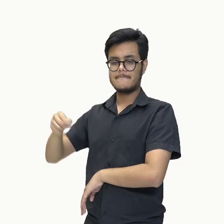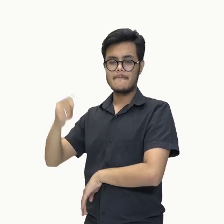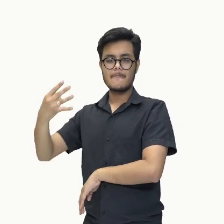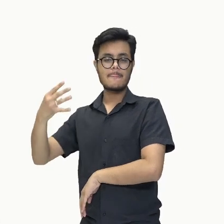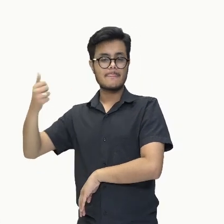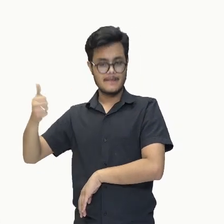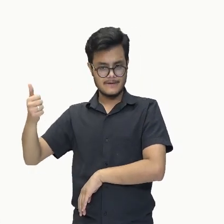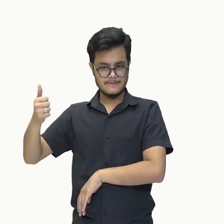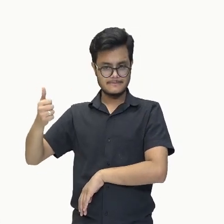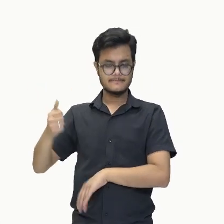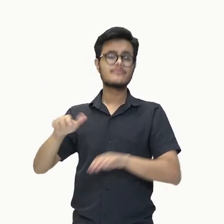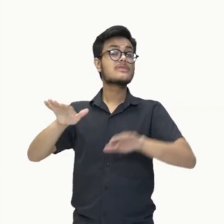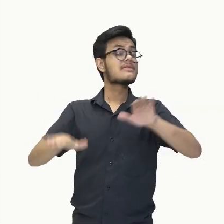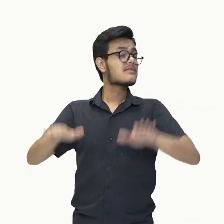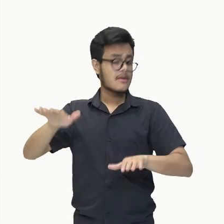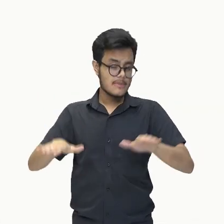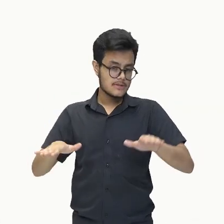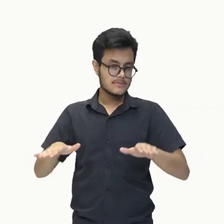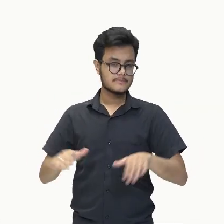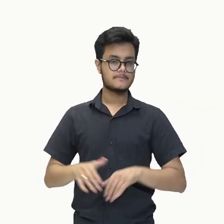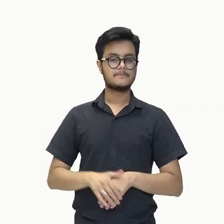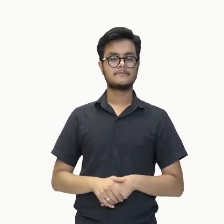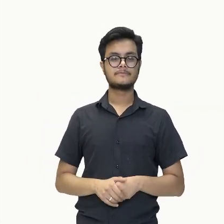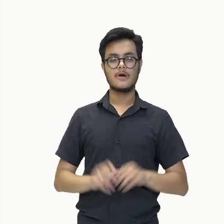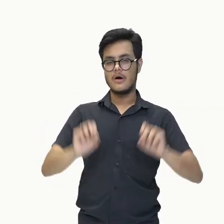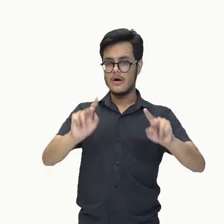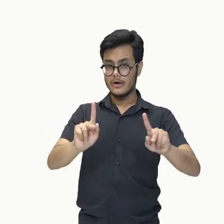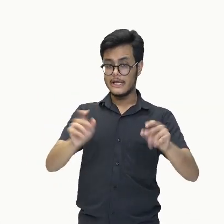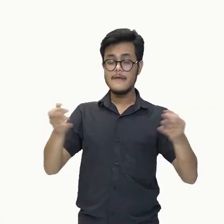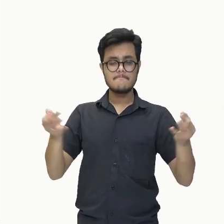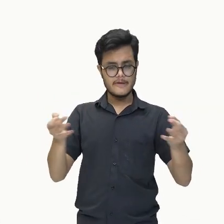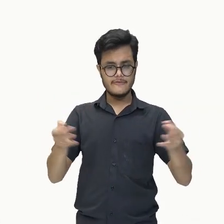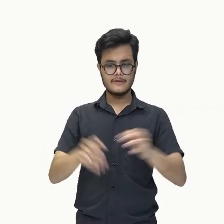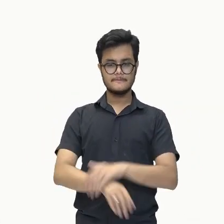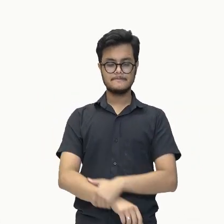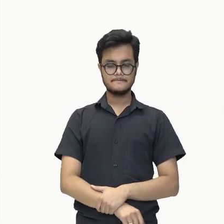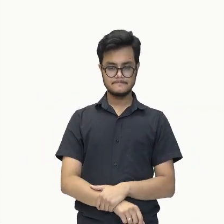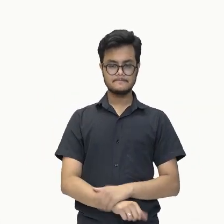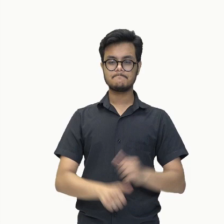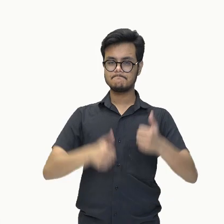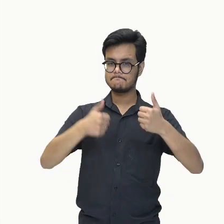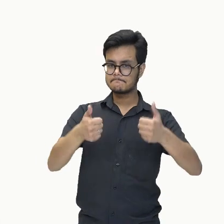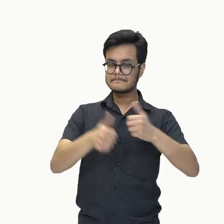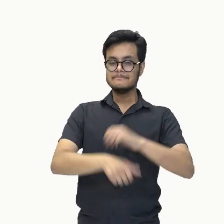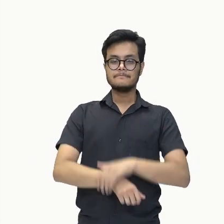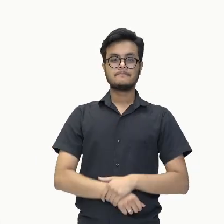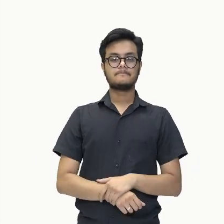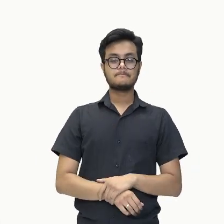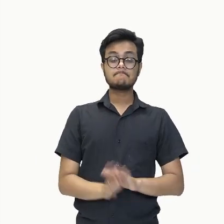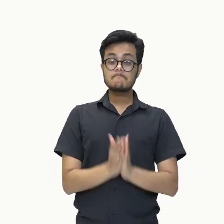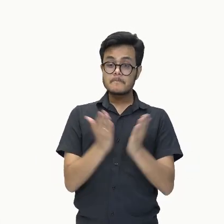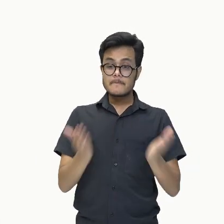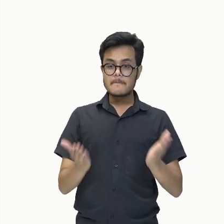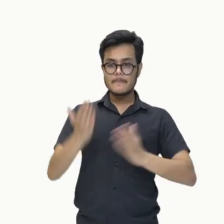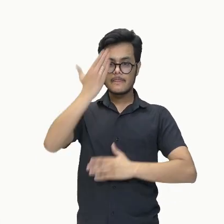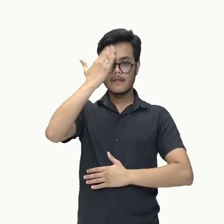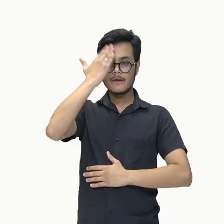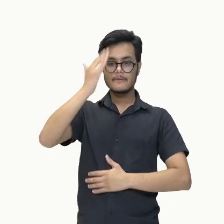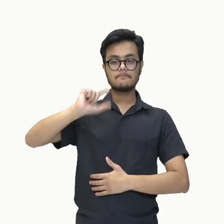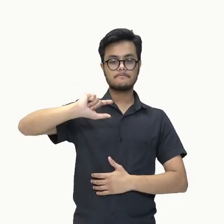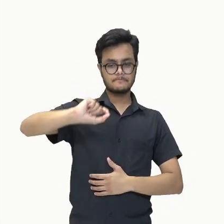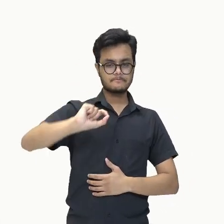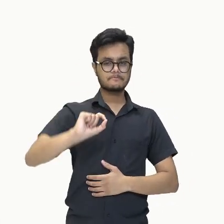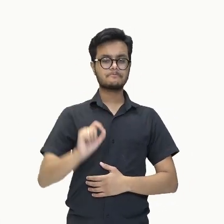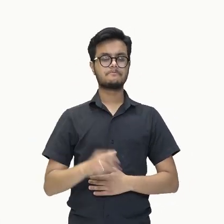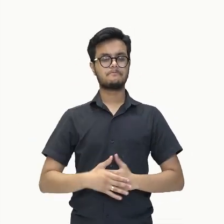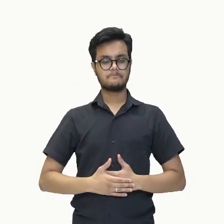4.935,41 aproximadamente. Correto? Muito bem. Então, nós vimos aqui,